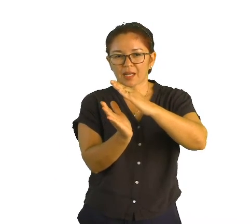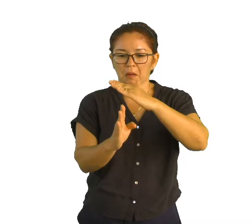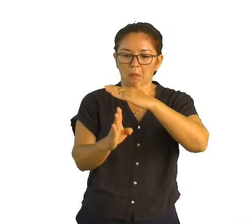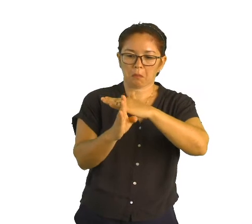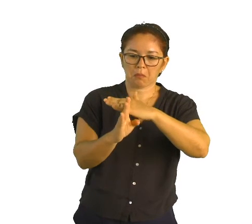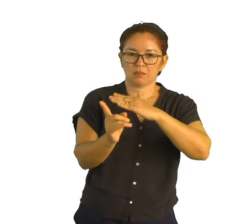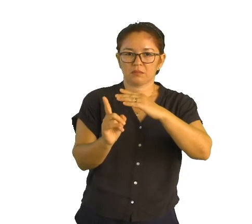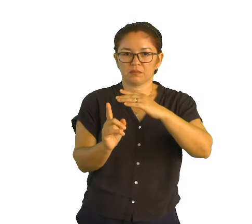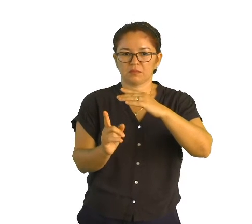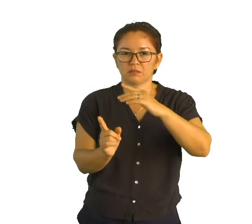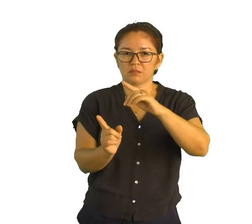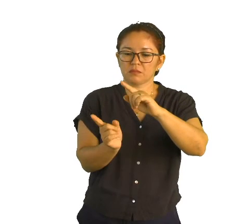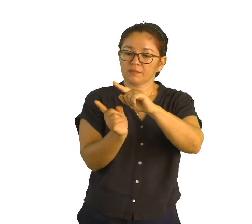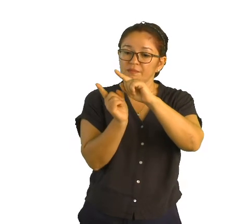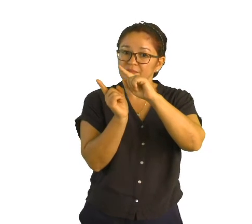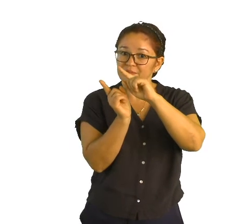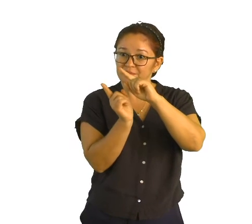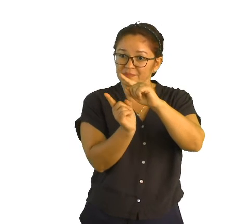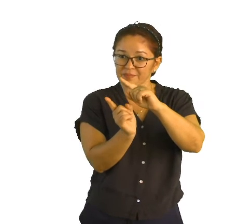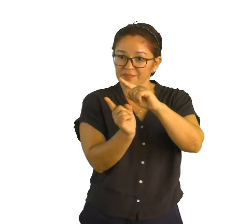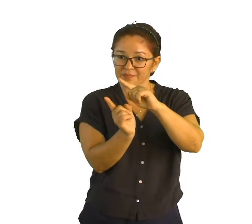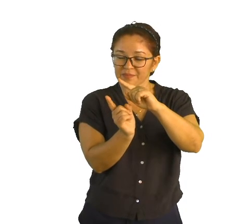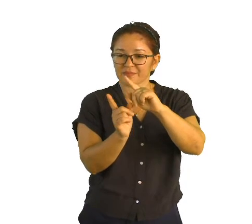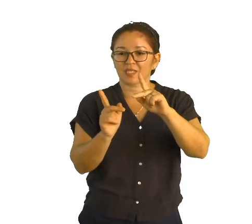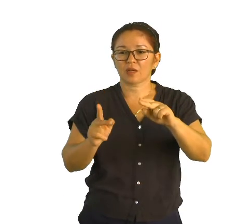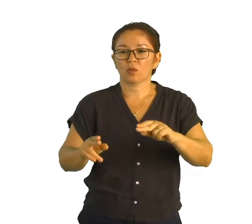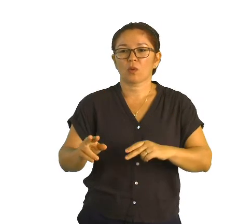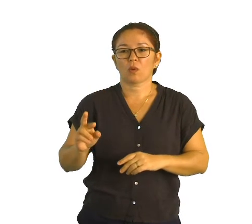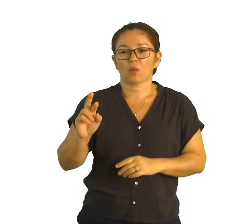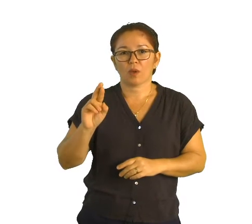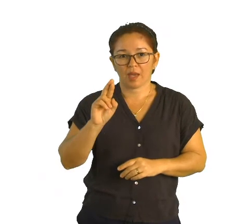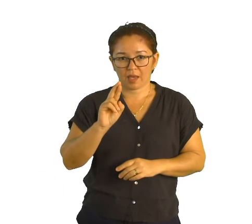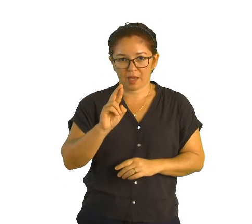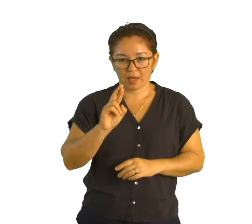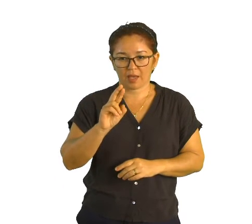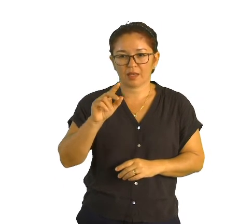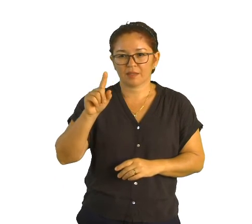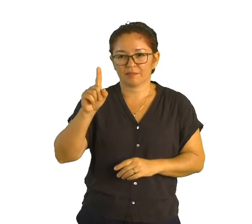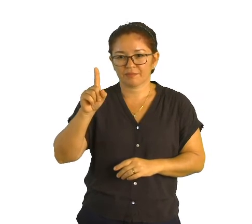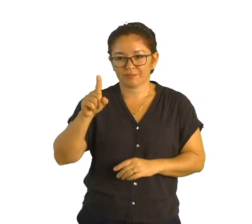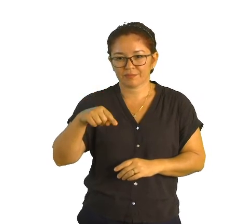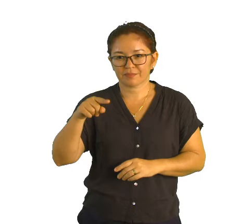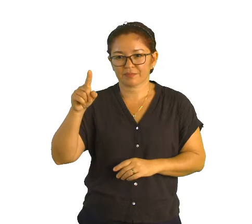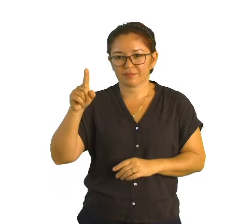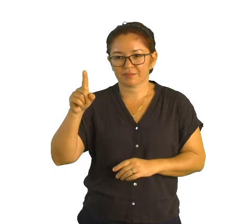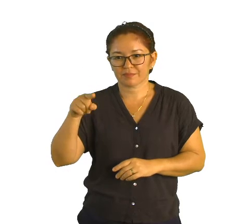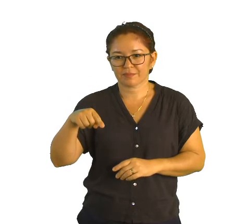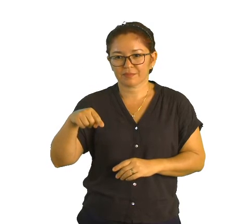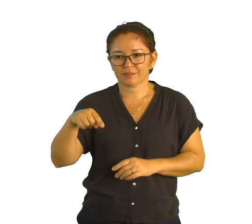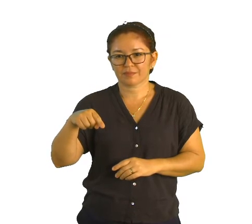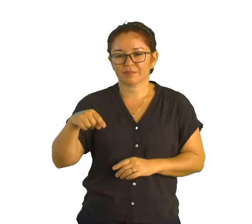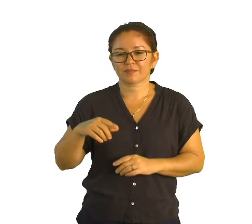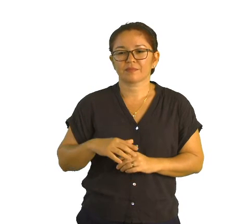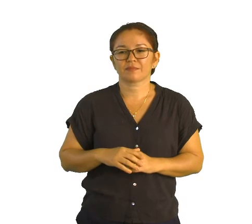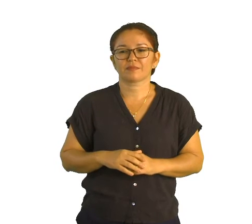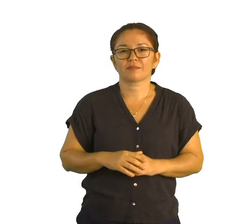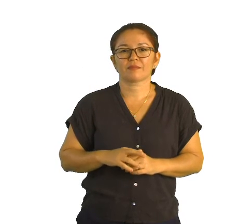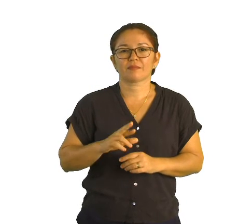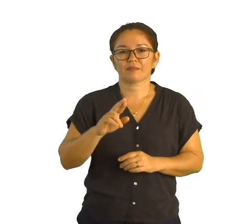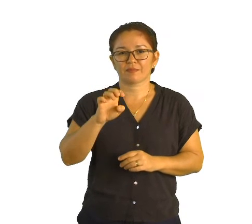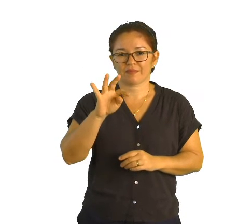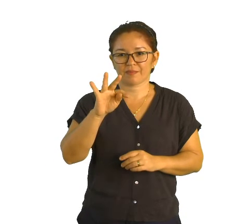por R, dois tracinhos como se eles estivessem na diagonal, S, e eu leio